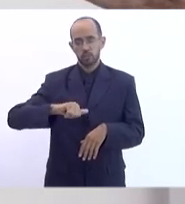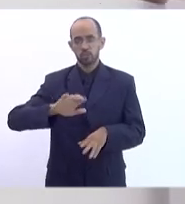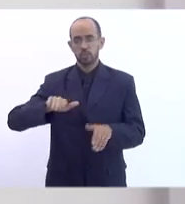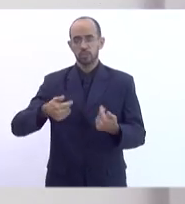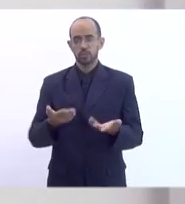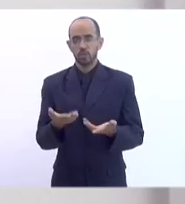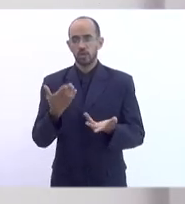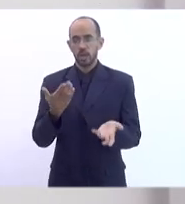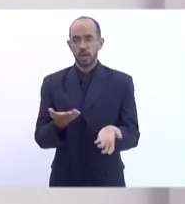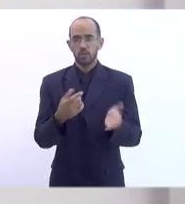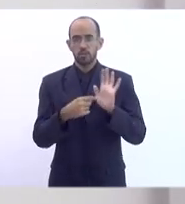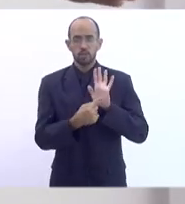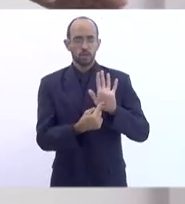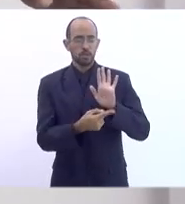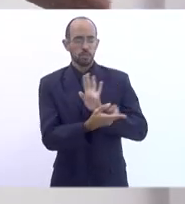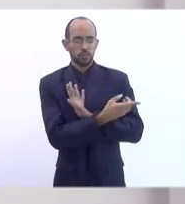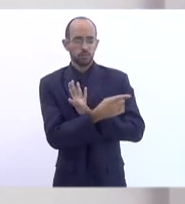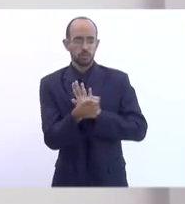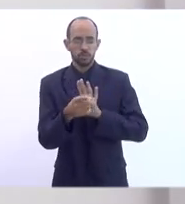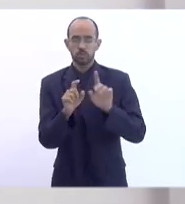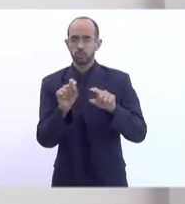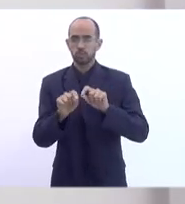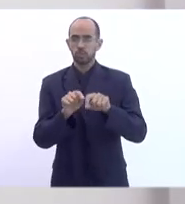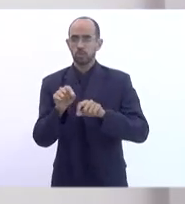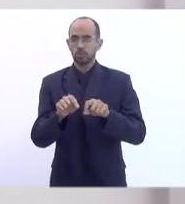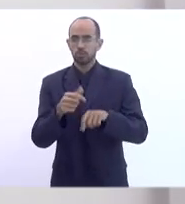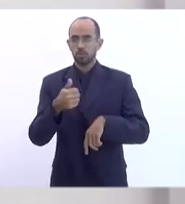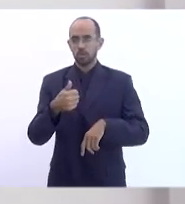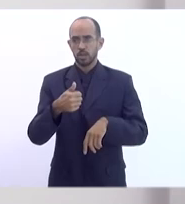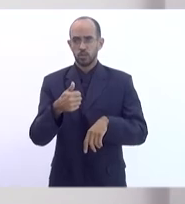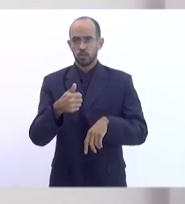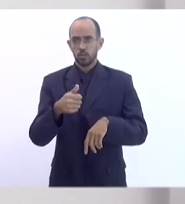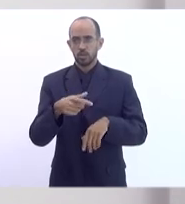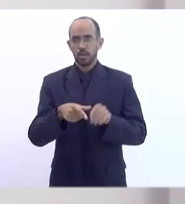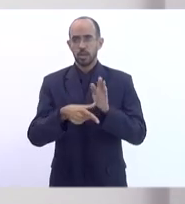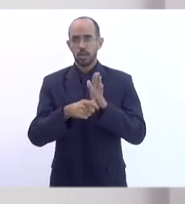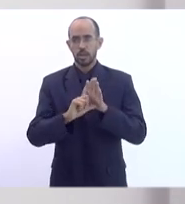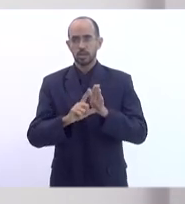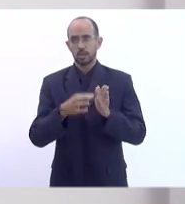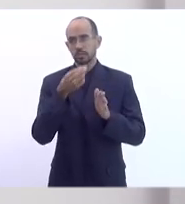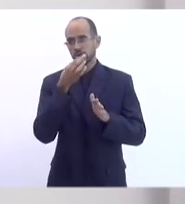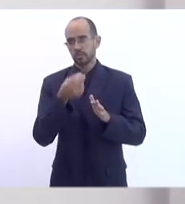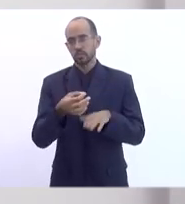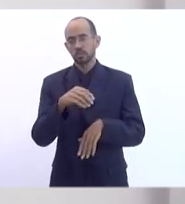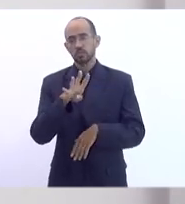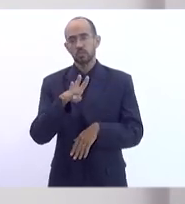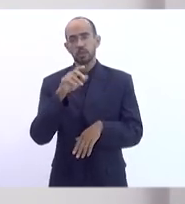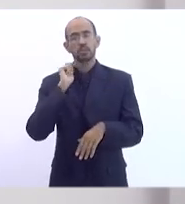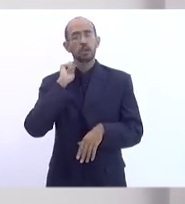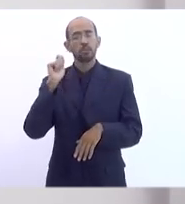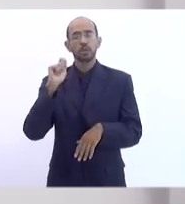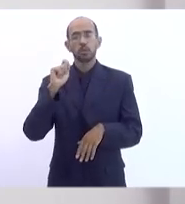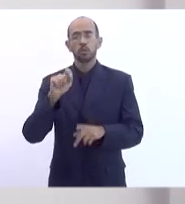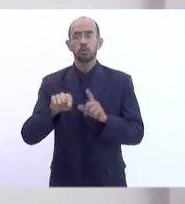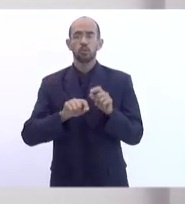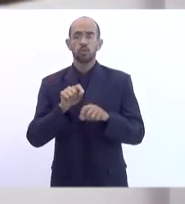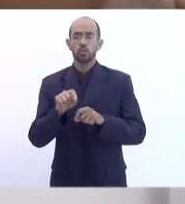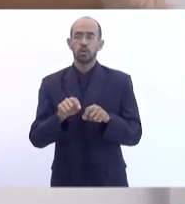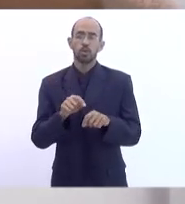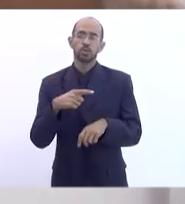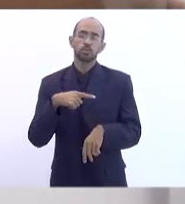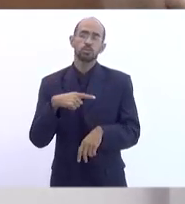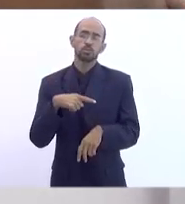então eu quero Demonstrar com isso primeiro que antes dessa recomendação que é do dia quatro de Abril não